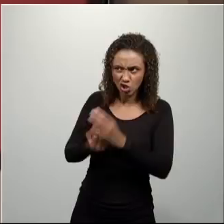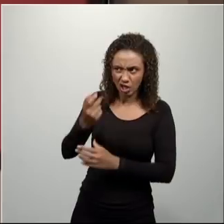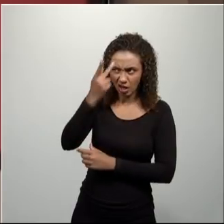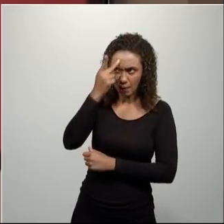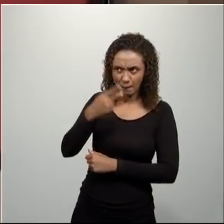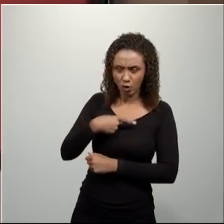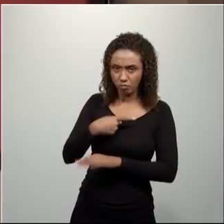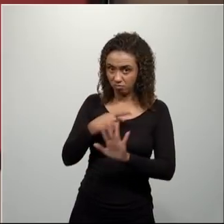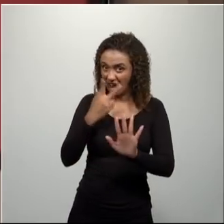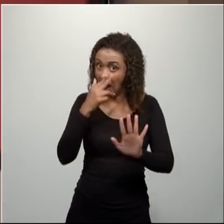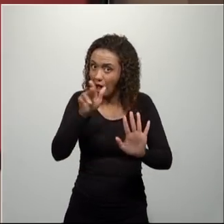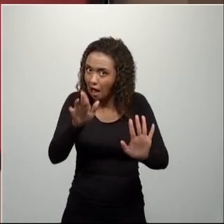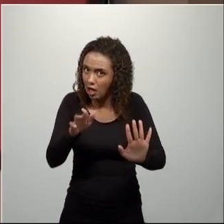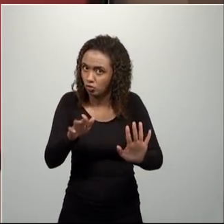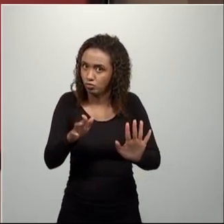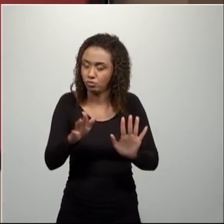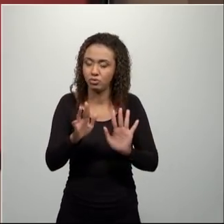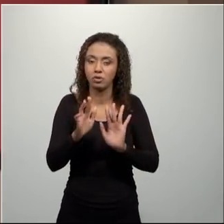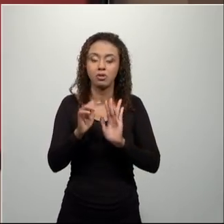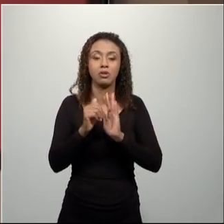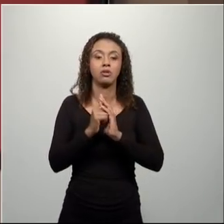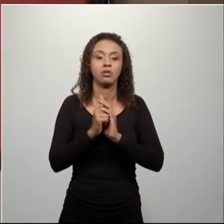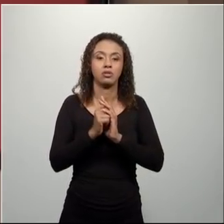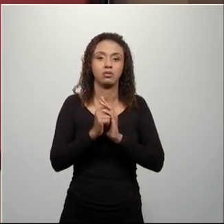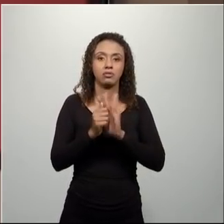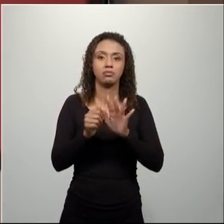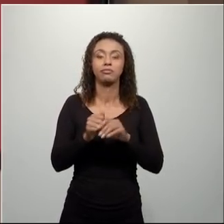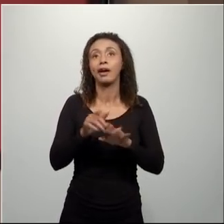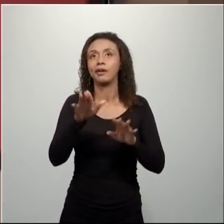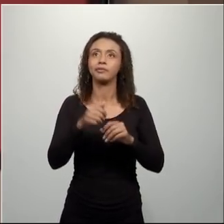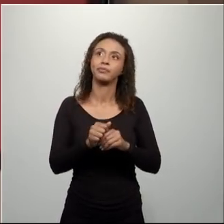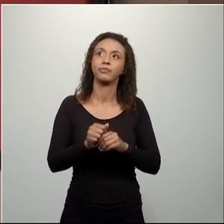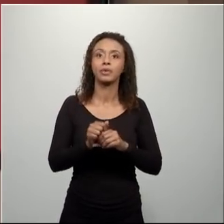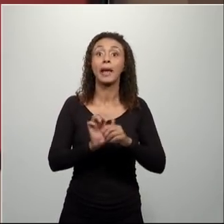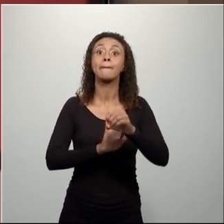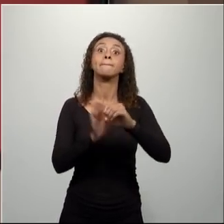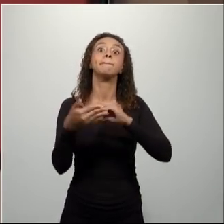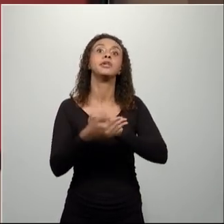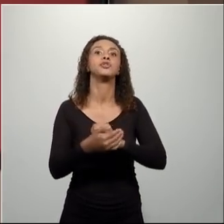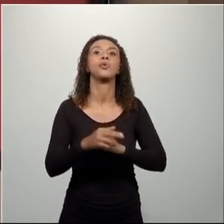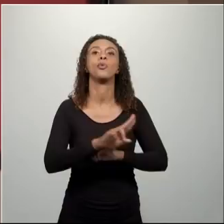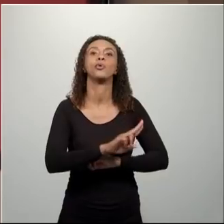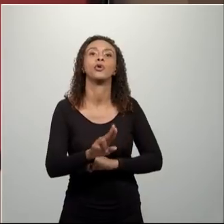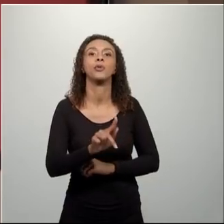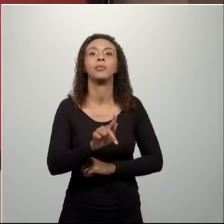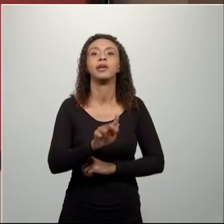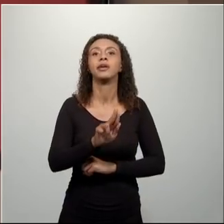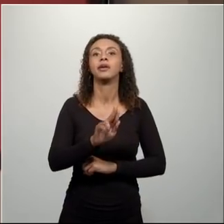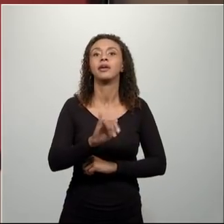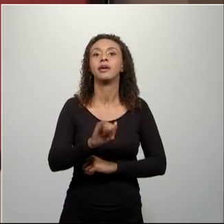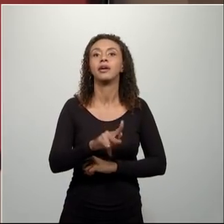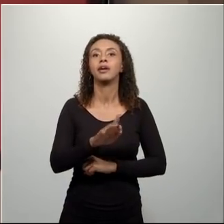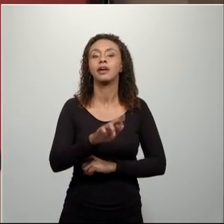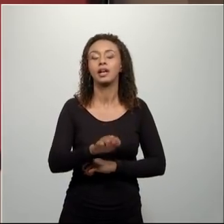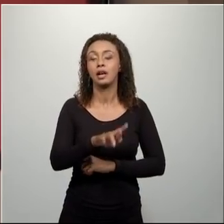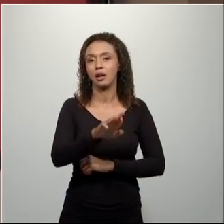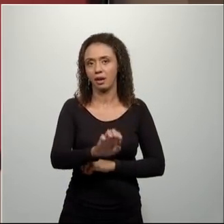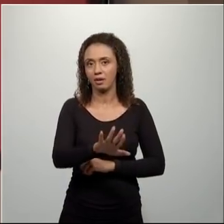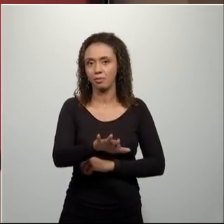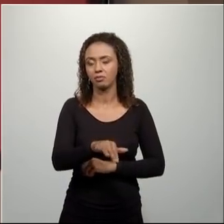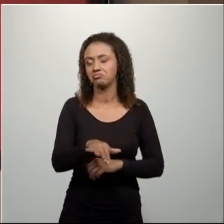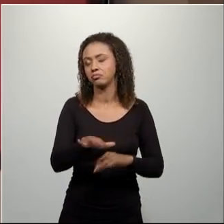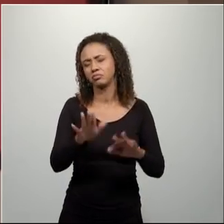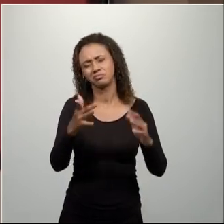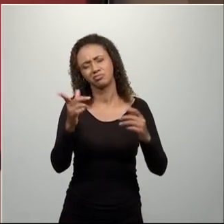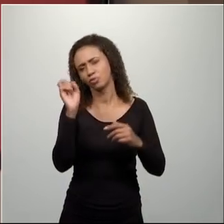imagino que é vou fazer o bitcoin do guilherme não exatamente precisa de alguns conhecimentos de programação